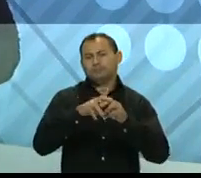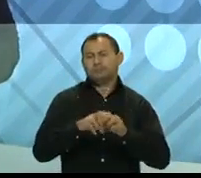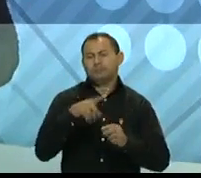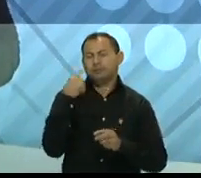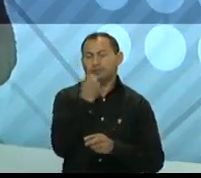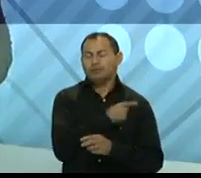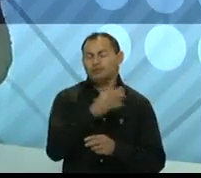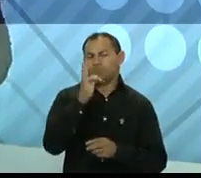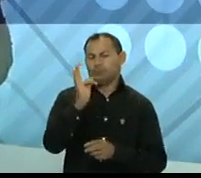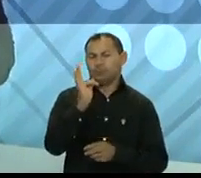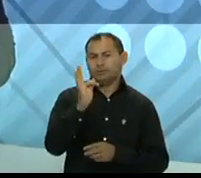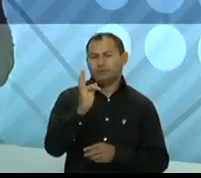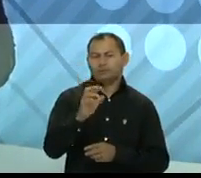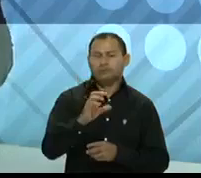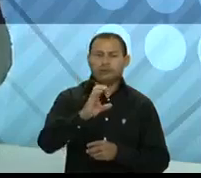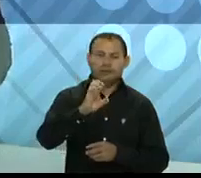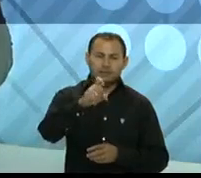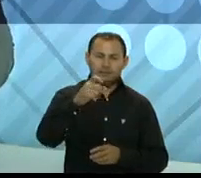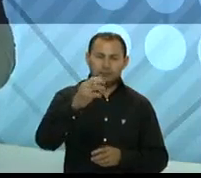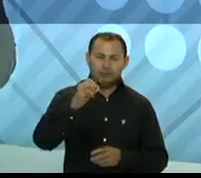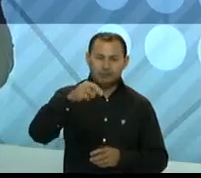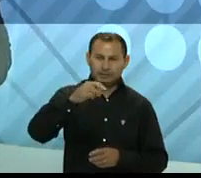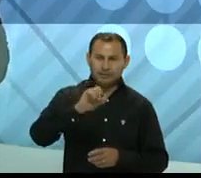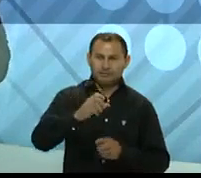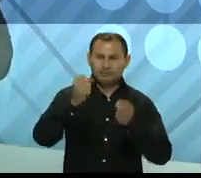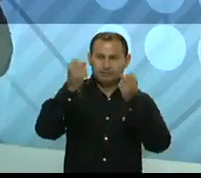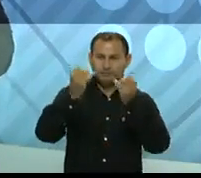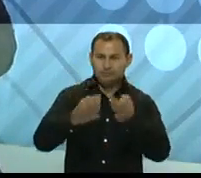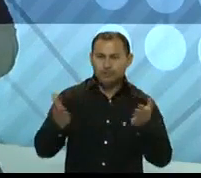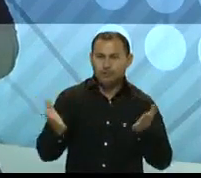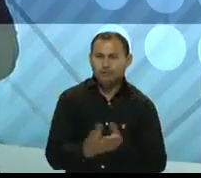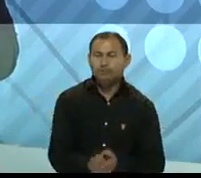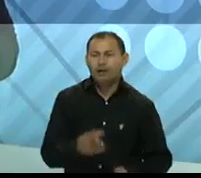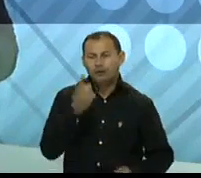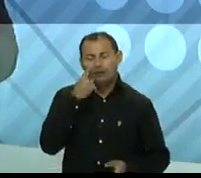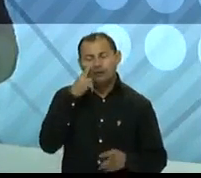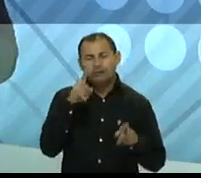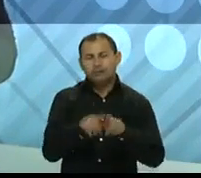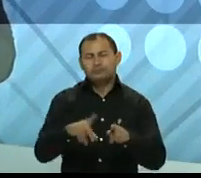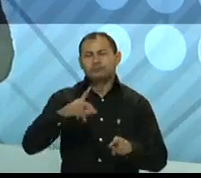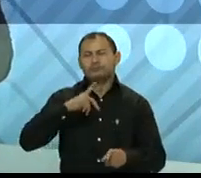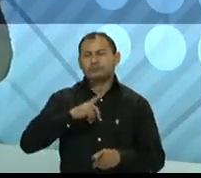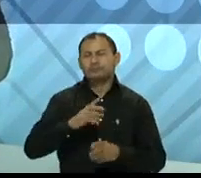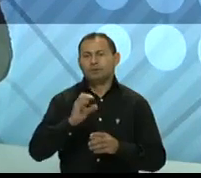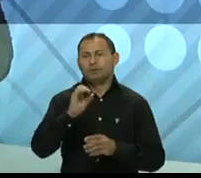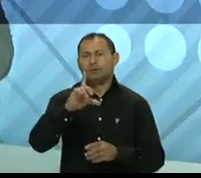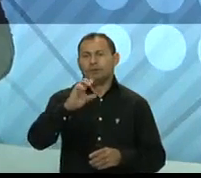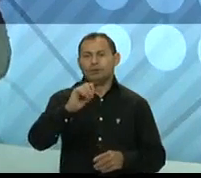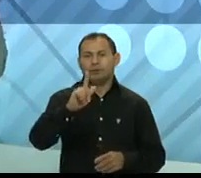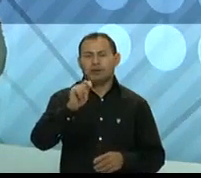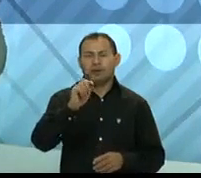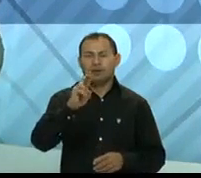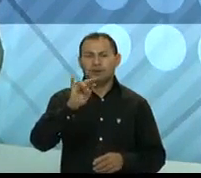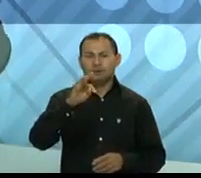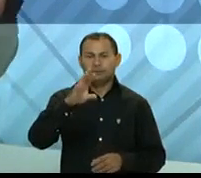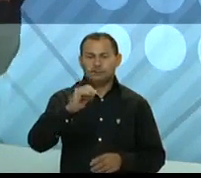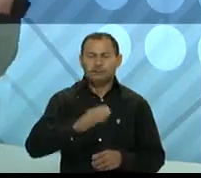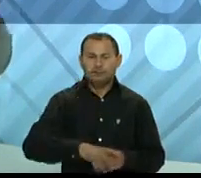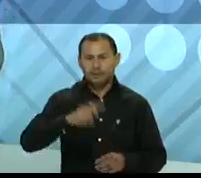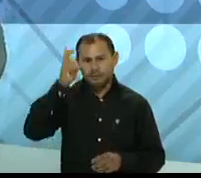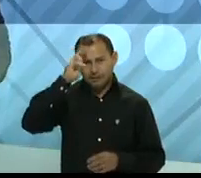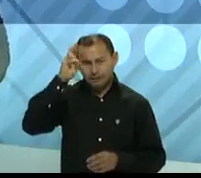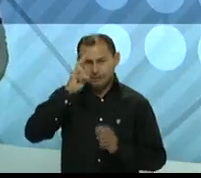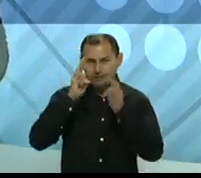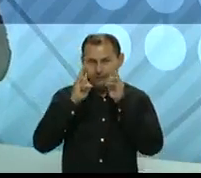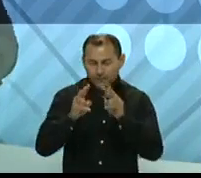gente tem uma função exponencial, que é o que nós vamos trabalhar agora. Vamos ver também a particularidade dos logarítmicos. Dos logaritmos, lembra que você